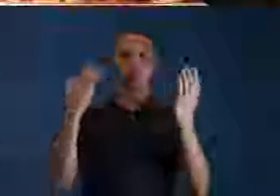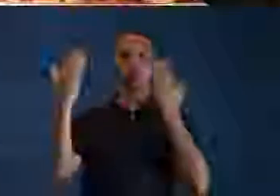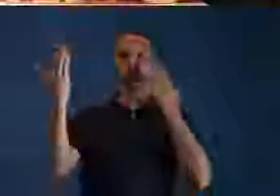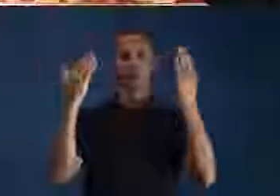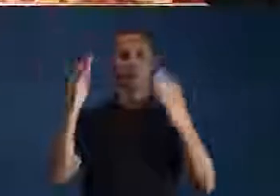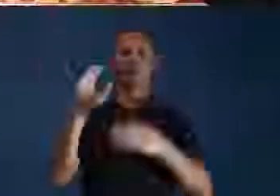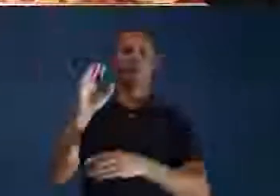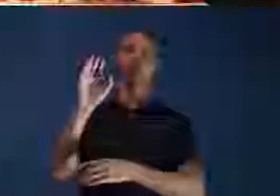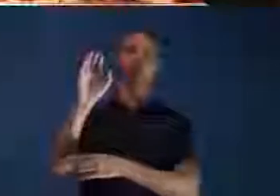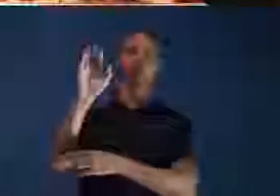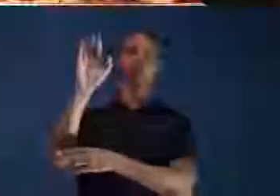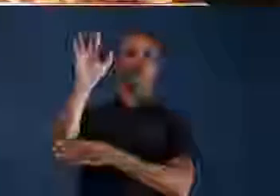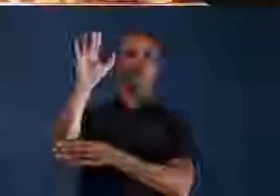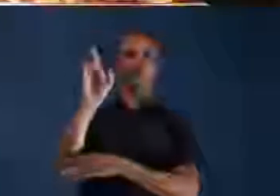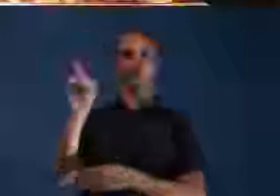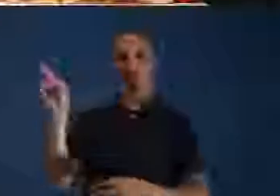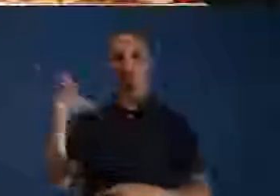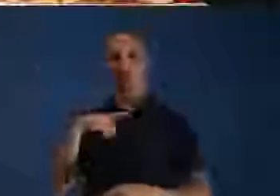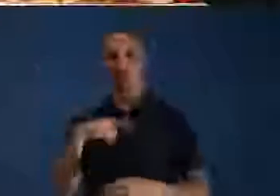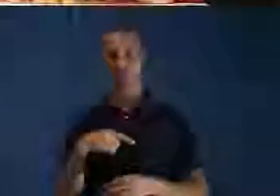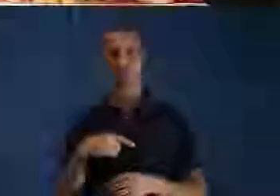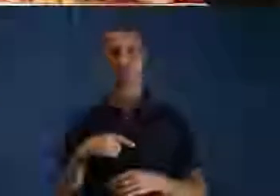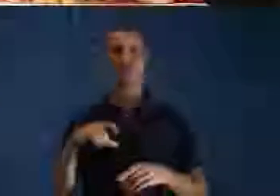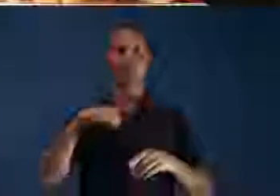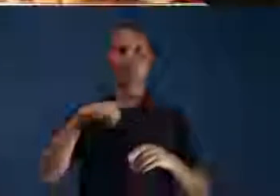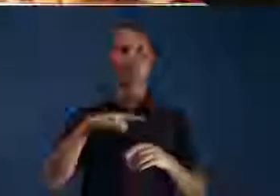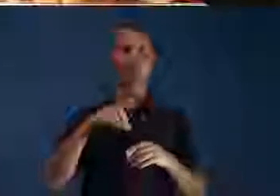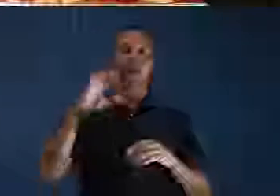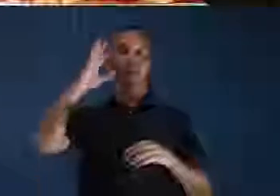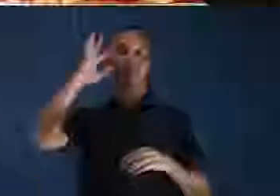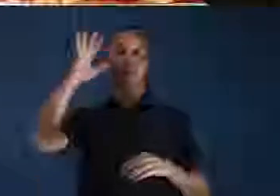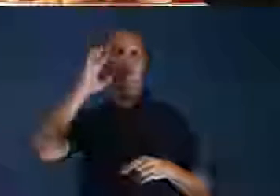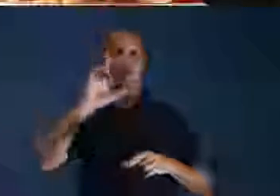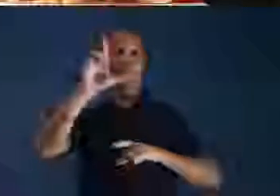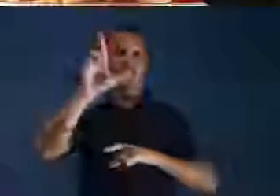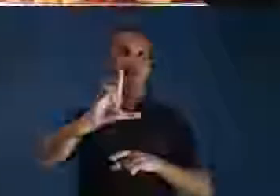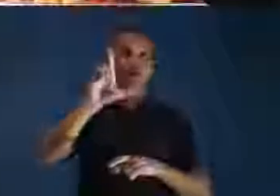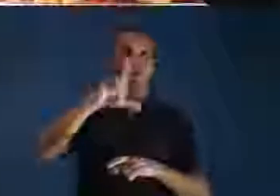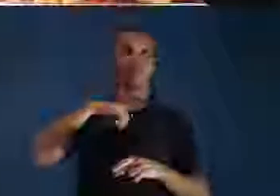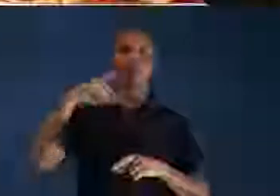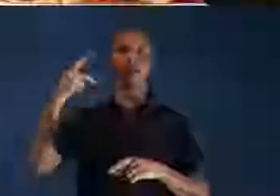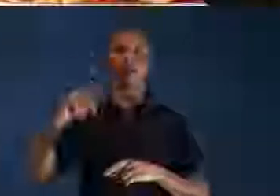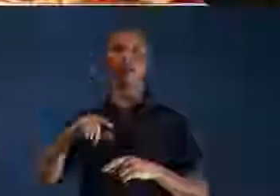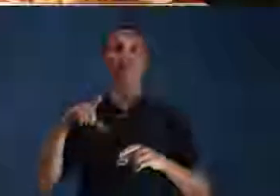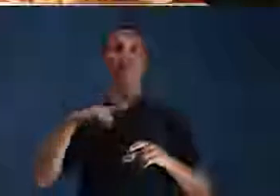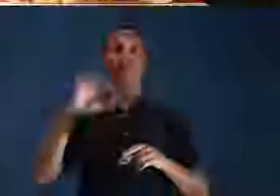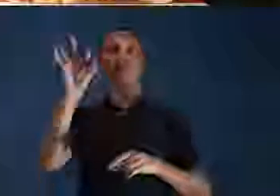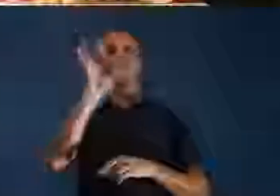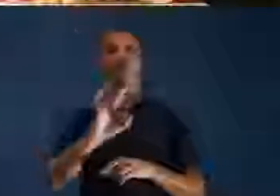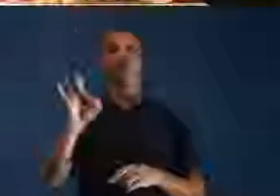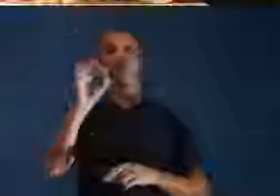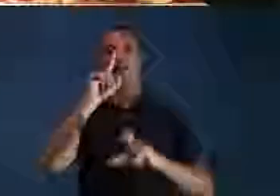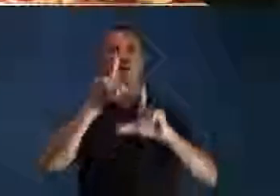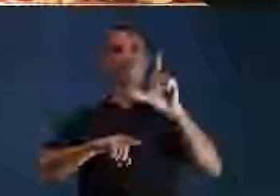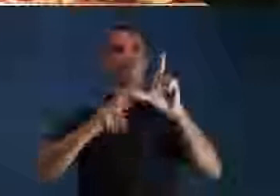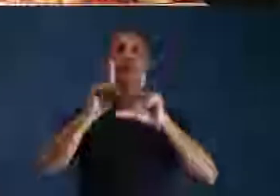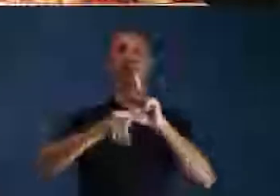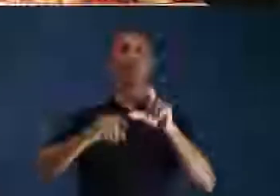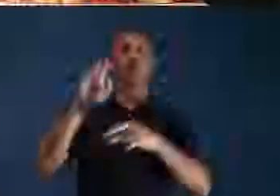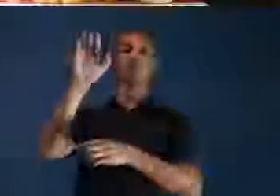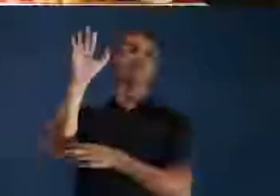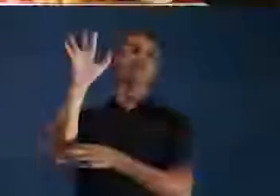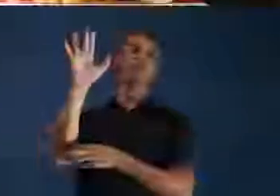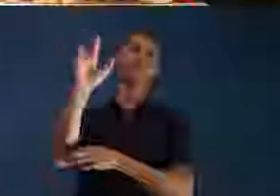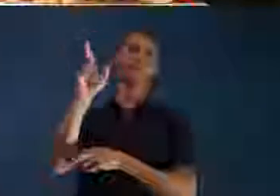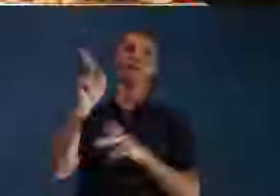professora associada nas disciplinas Teoria da Literatura e Literatura Comparada, na Faculdade de Letras da Universidade Federal de Minas Gerais,